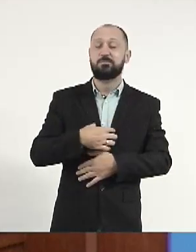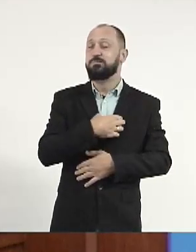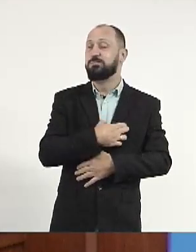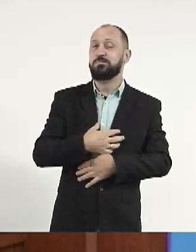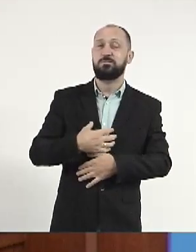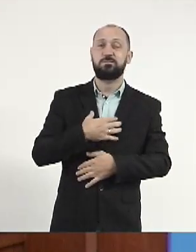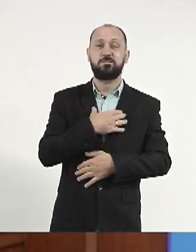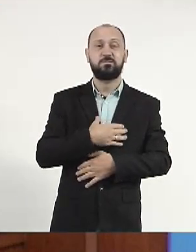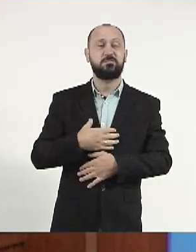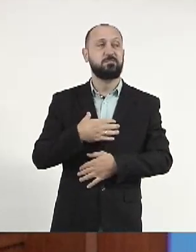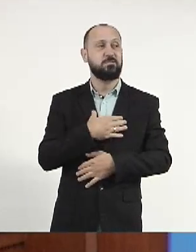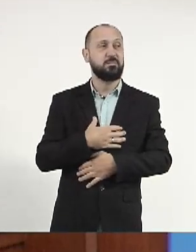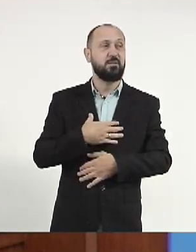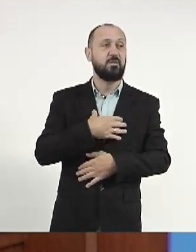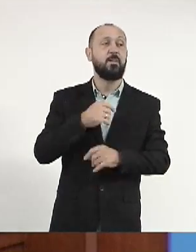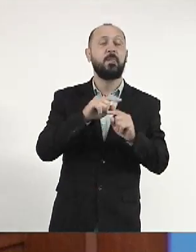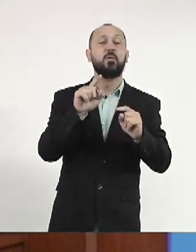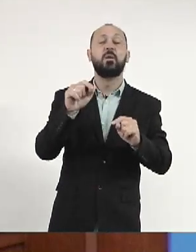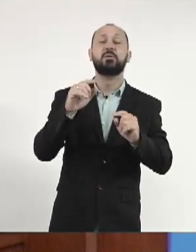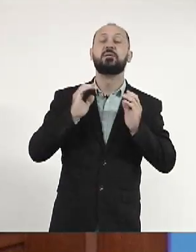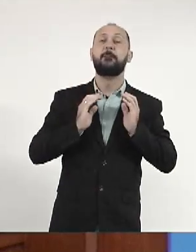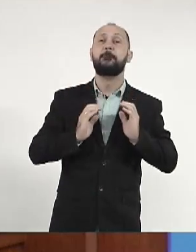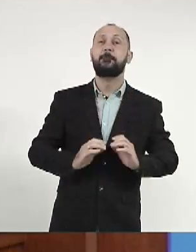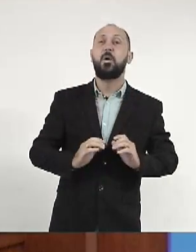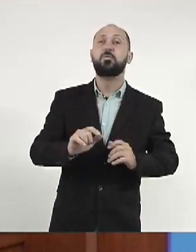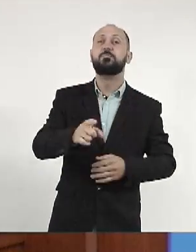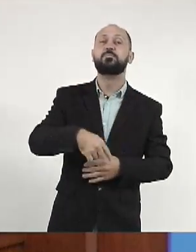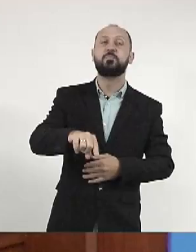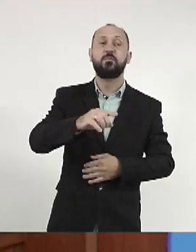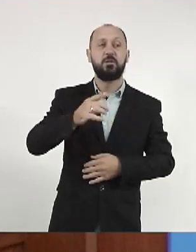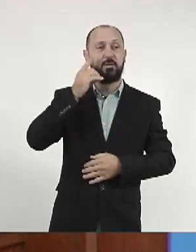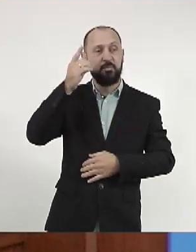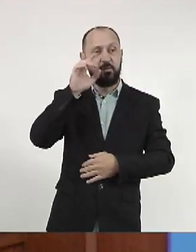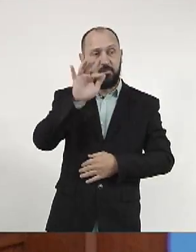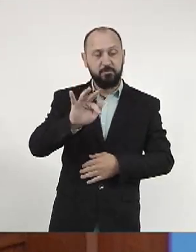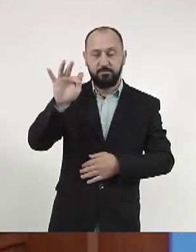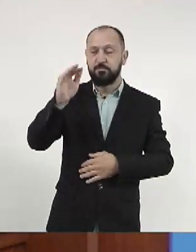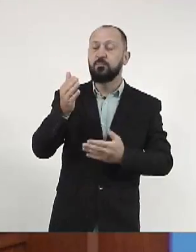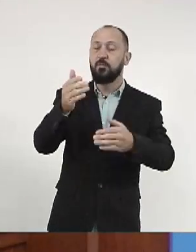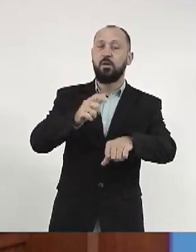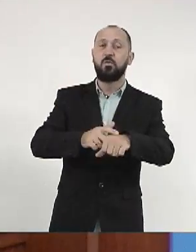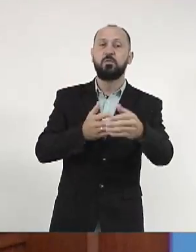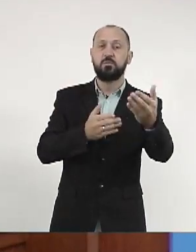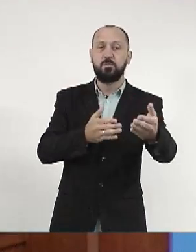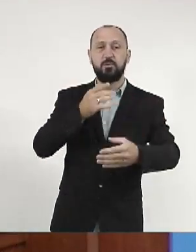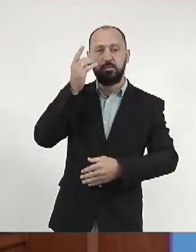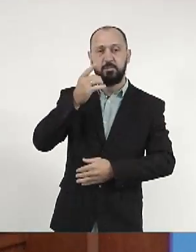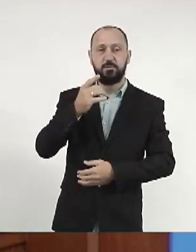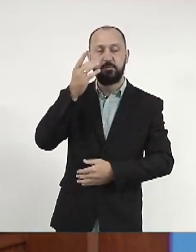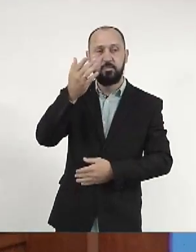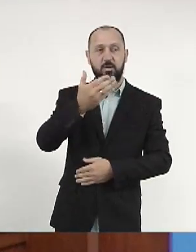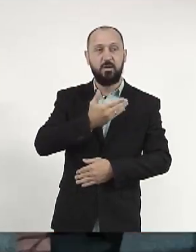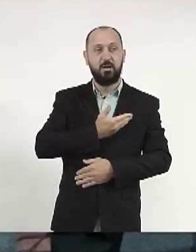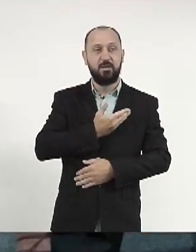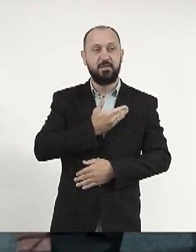revoltado com esse tipo de comportamento desses deputados federais. Concedo uma parte, meu amigo